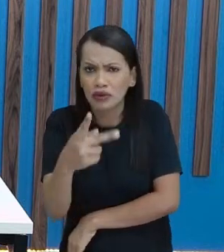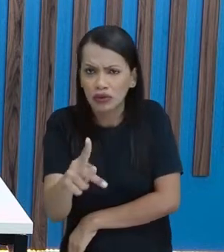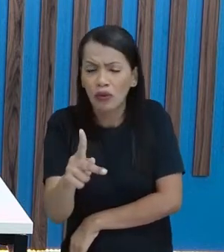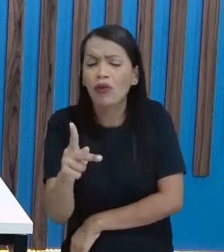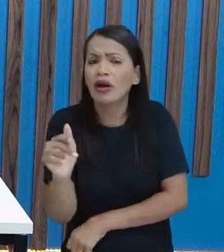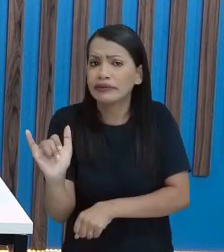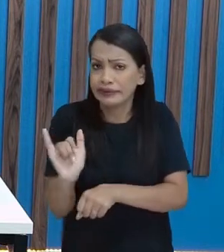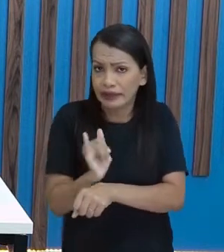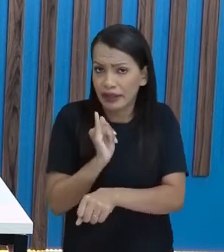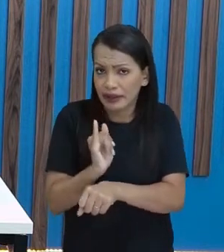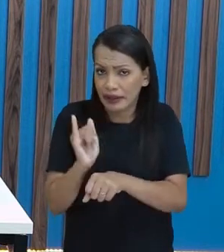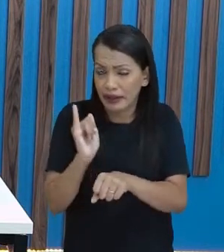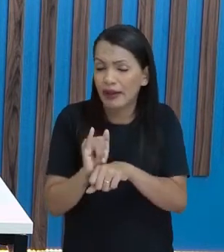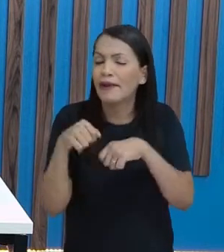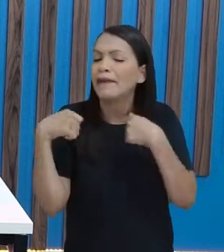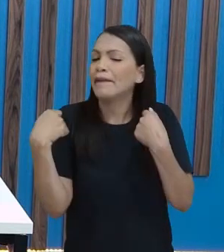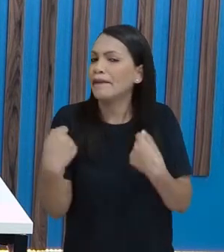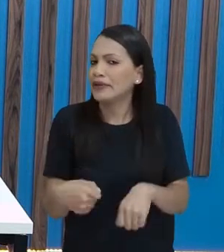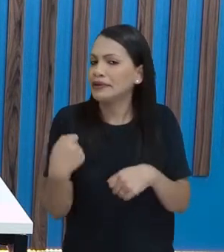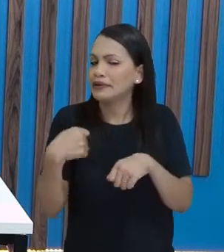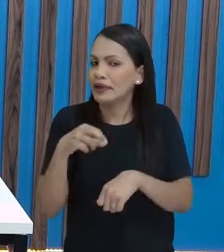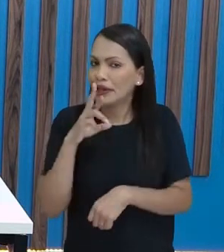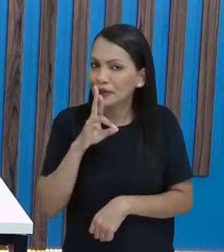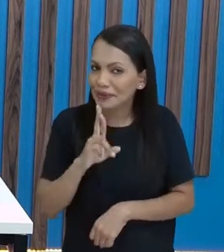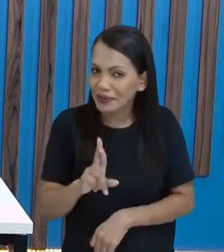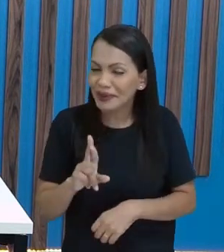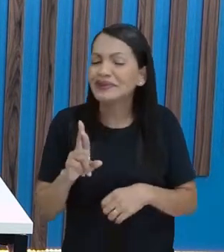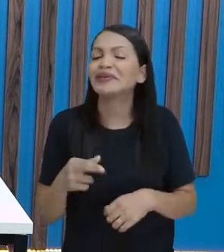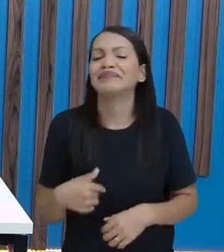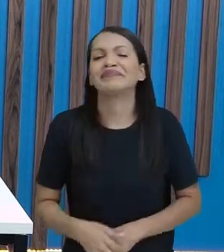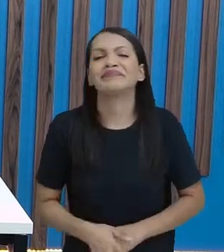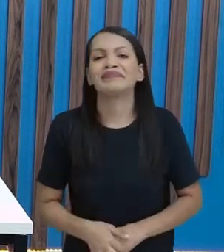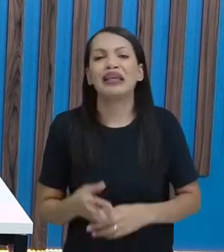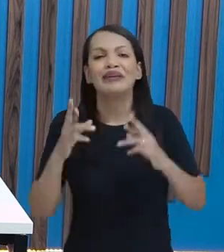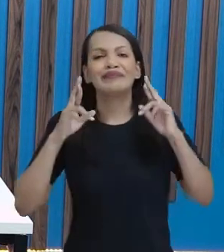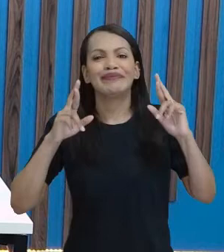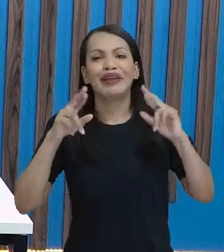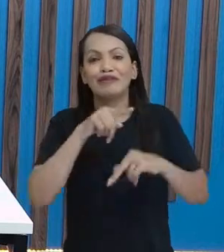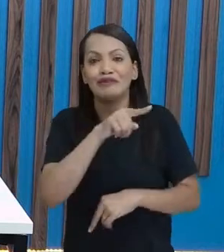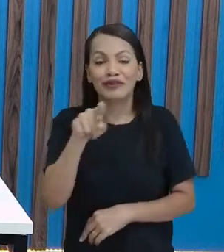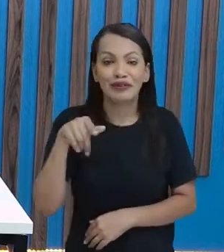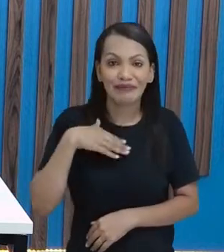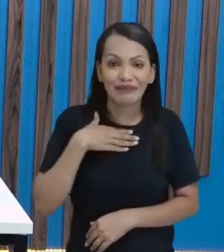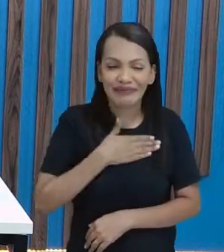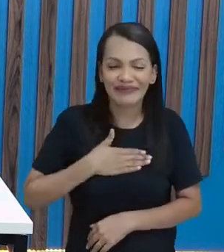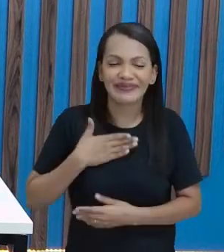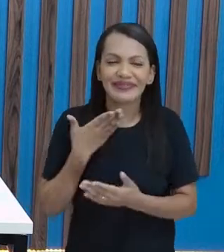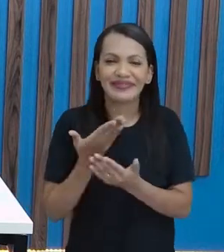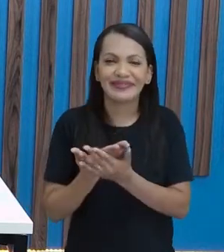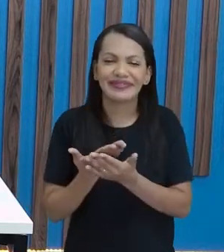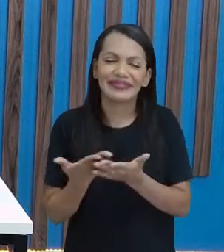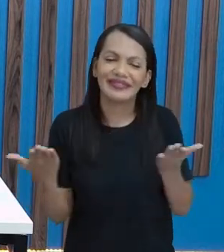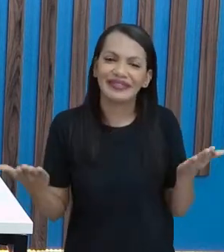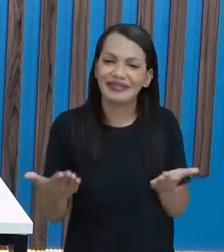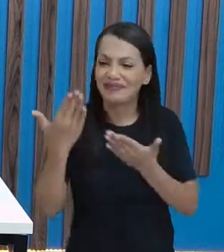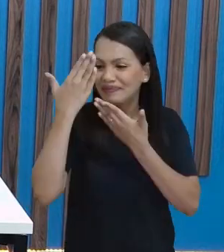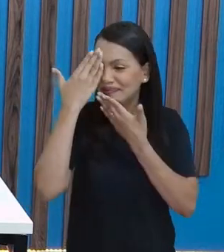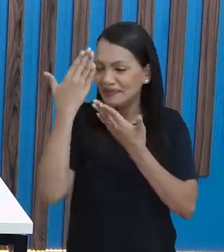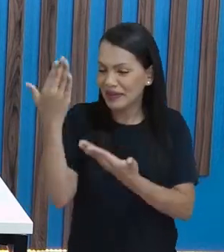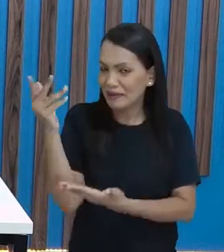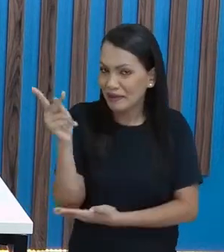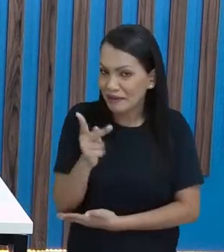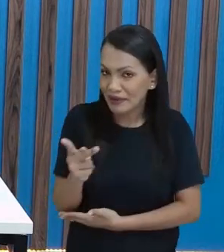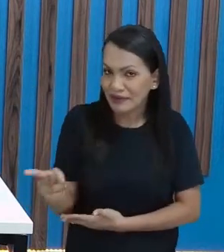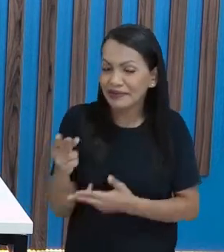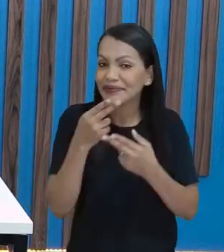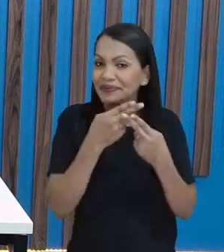estratégia, tá certo? Só não deixa de responder, tá bom? Eu espero que vocês tenham gostado da aula de hoje. Obrigada, professora Iris, por me